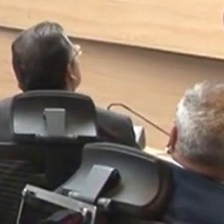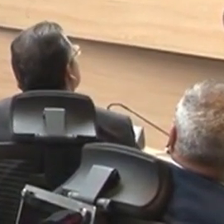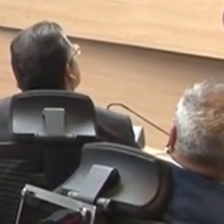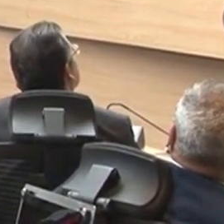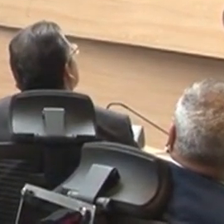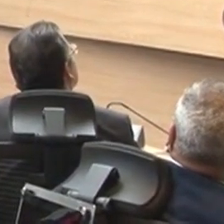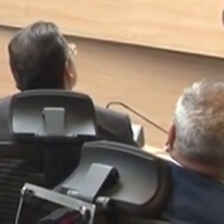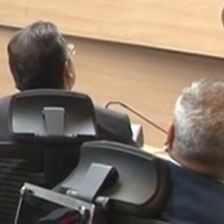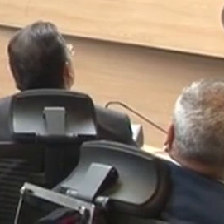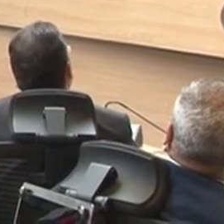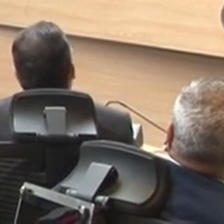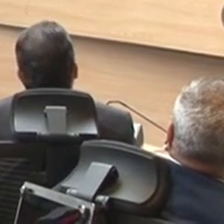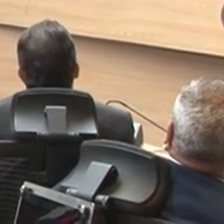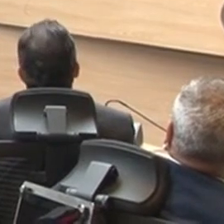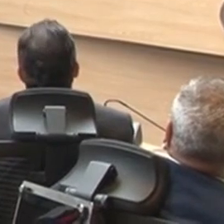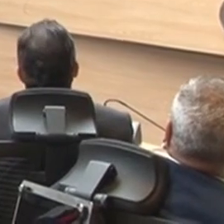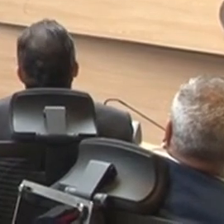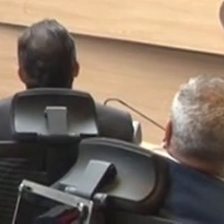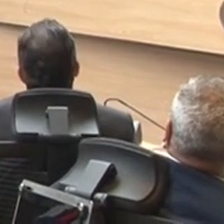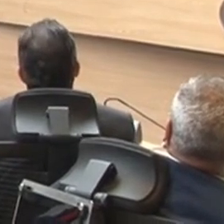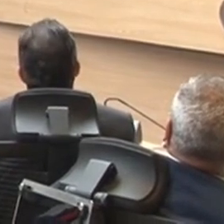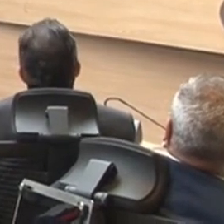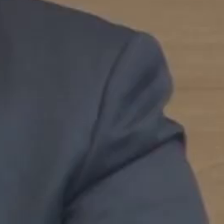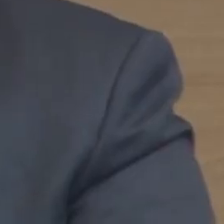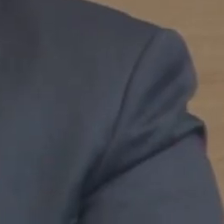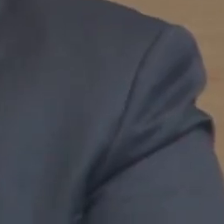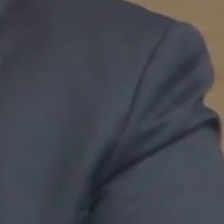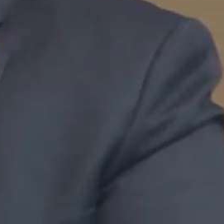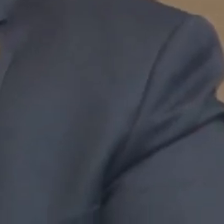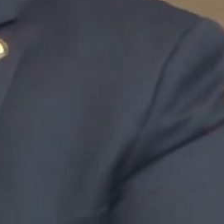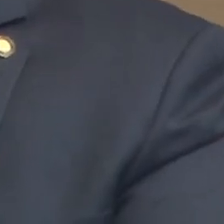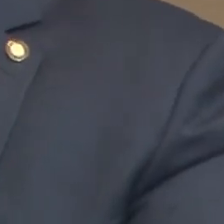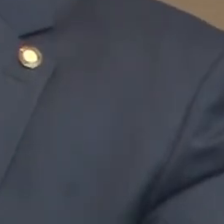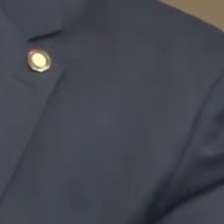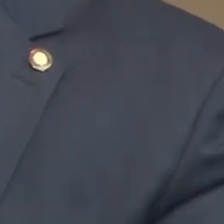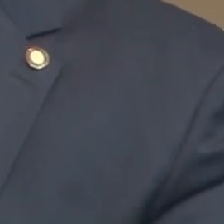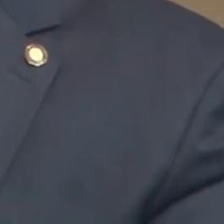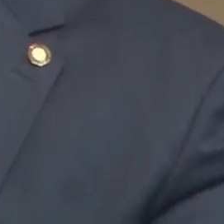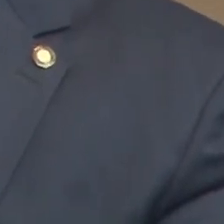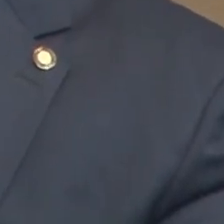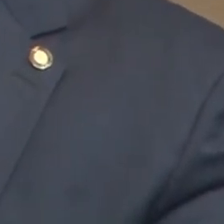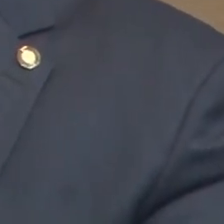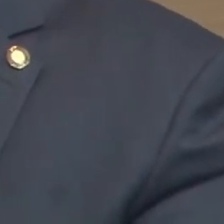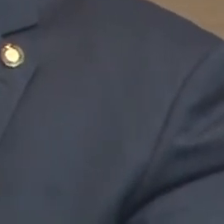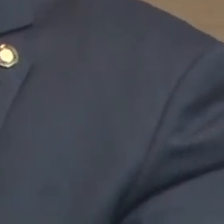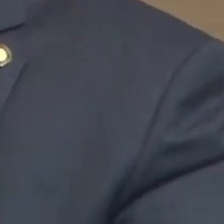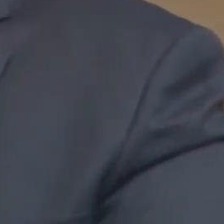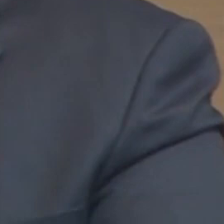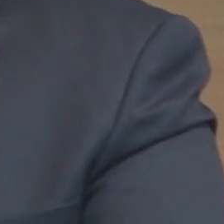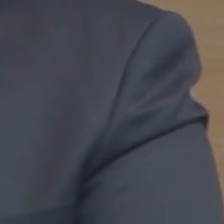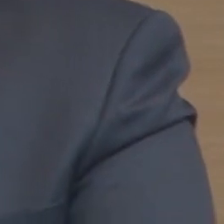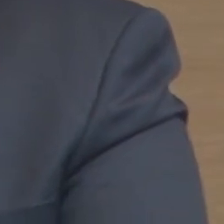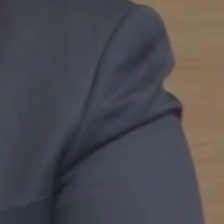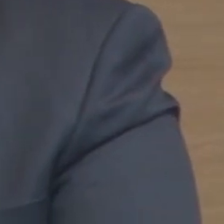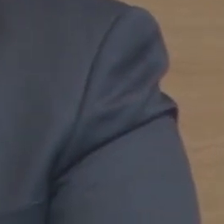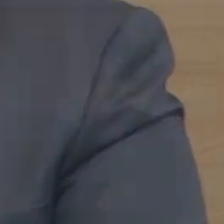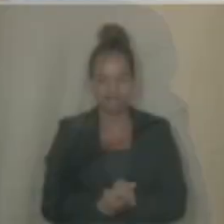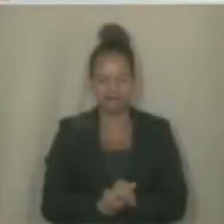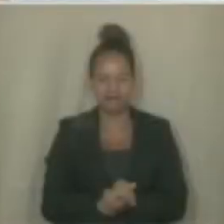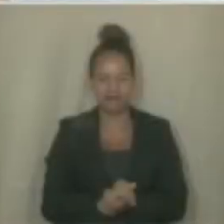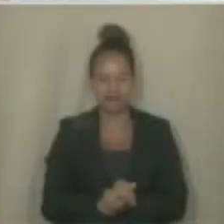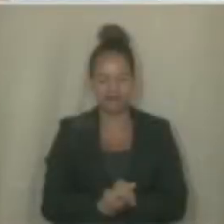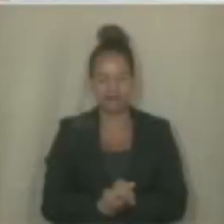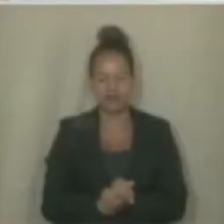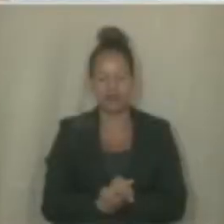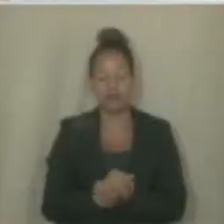do bairro da vár comemorado em 6 de Agosto o autor do plo é o vereador dav Muniz que discursou na Tribuna